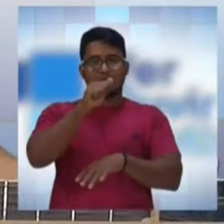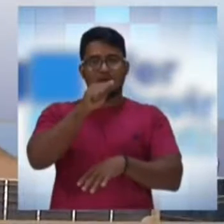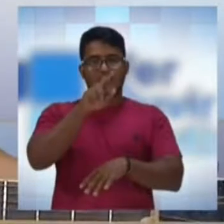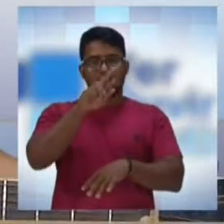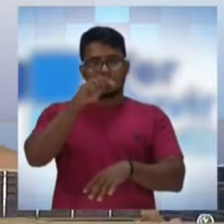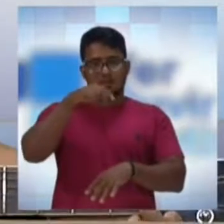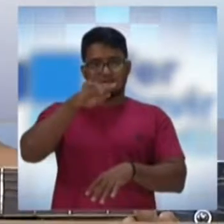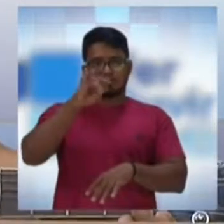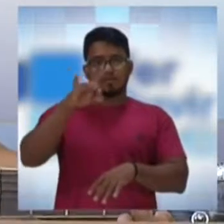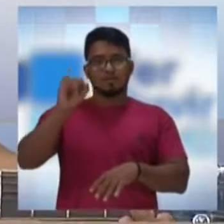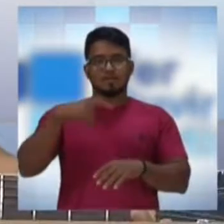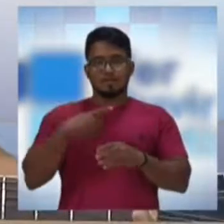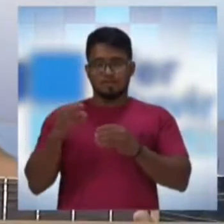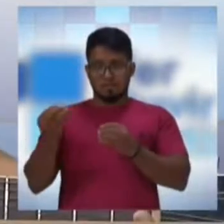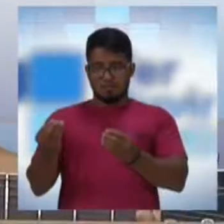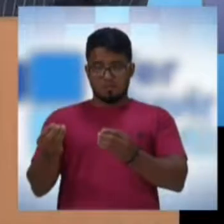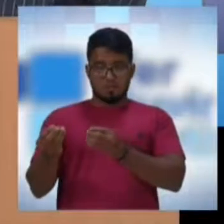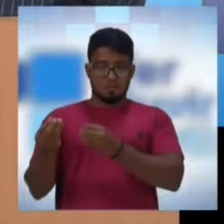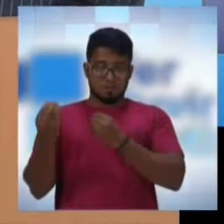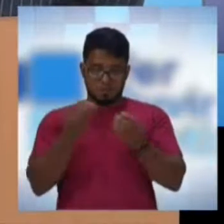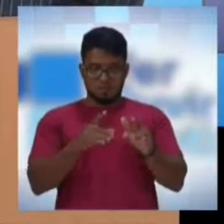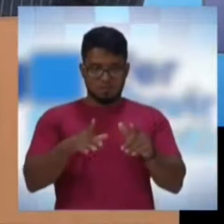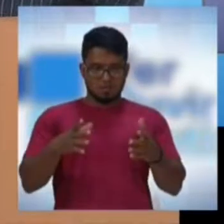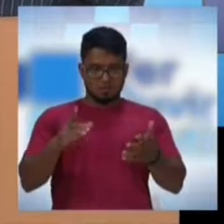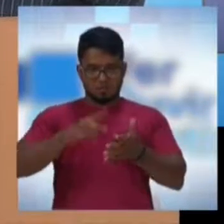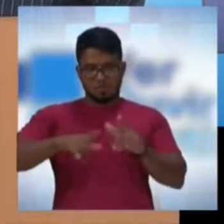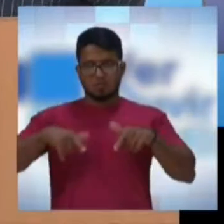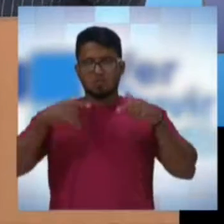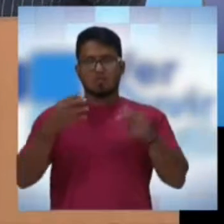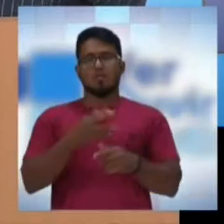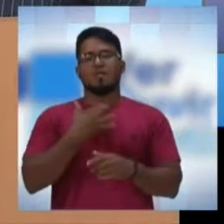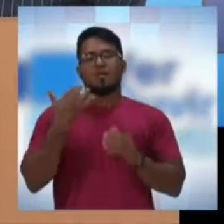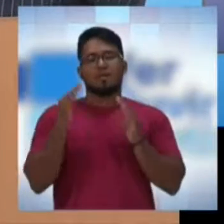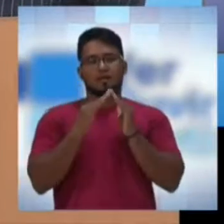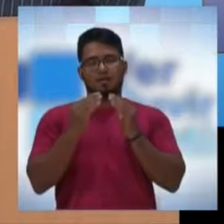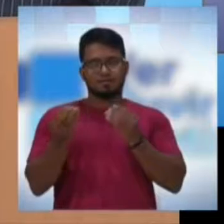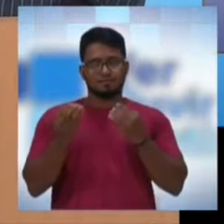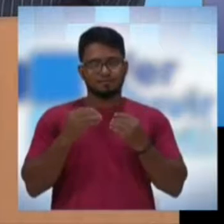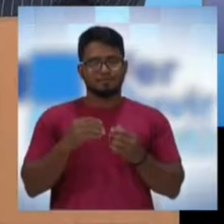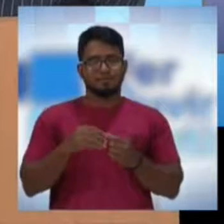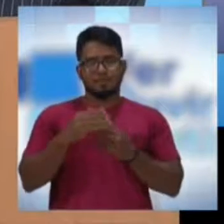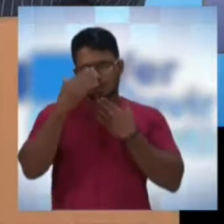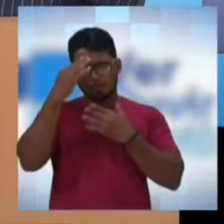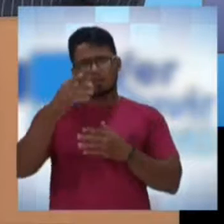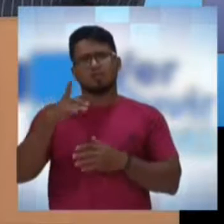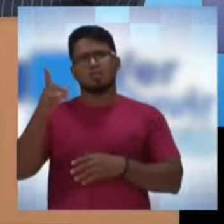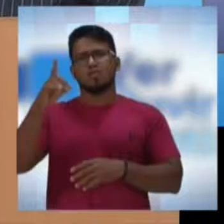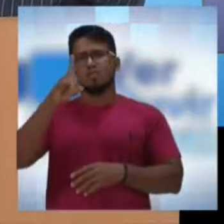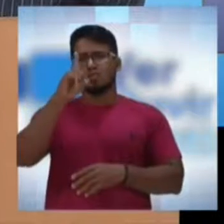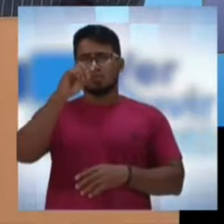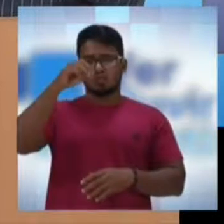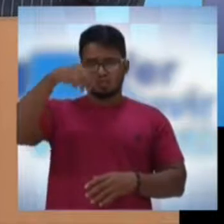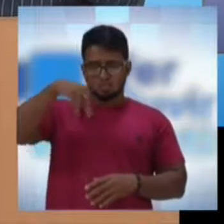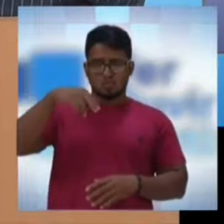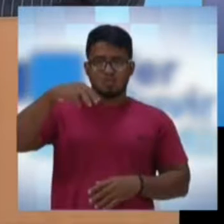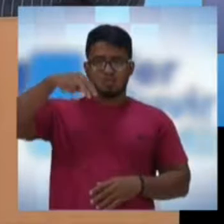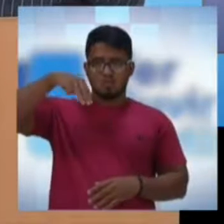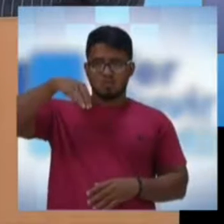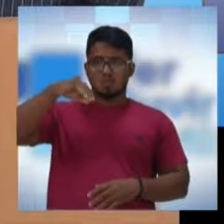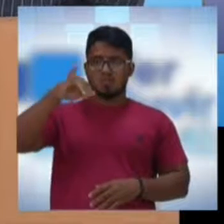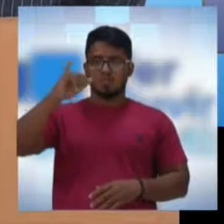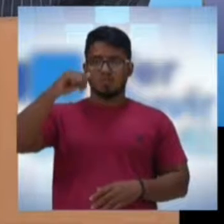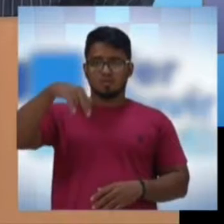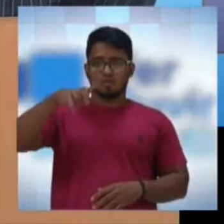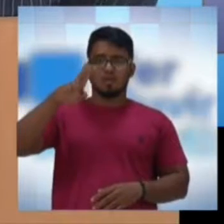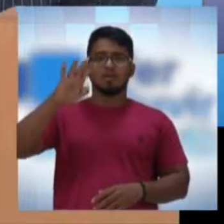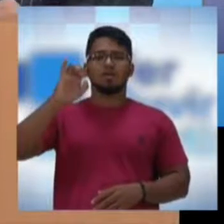para nós passarmos para o nosso nome, né? Tá certo. Então eu devo muito ao saudoso Dom Miguel, também, que foi uma pessoa que me ajudou de maneira